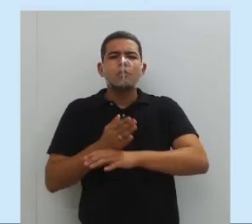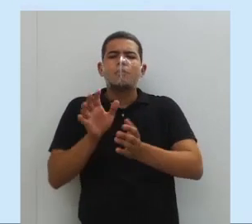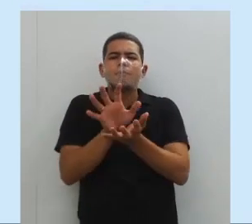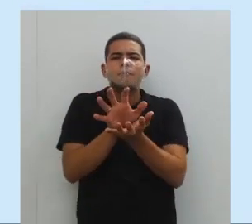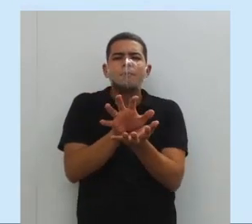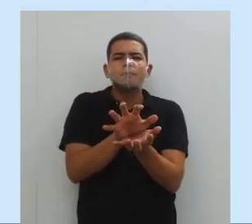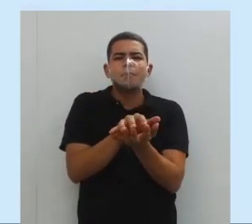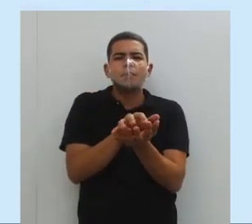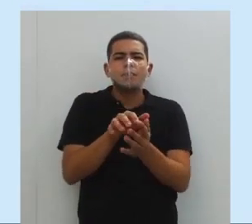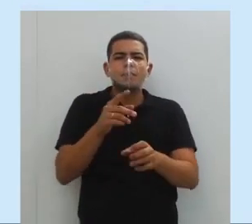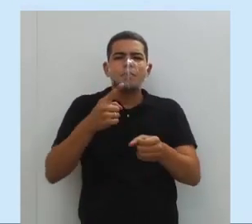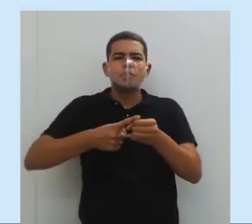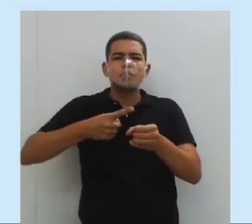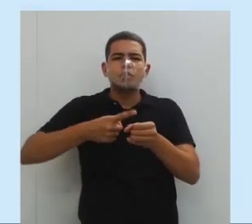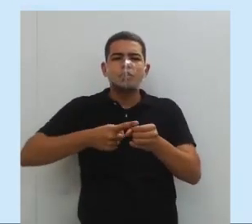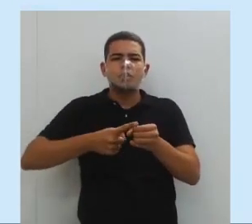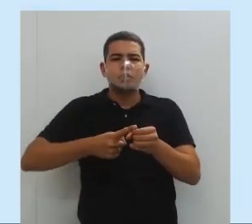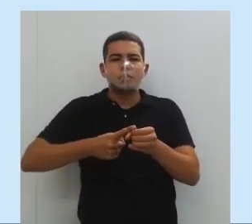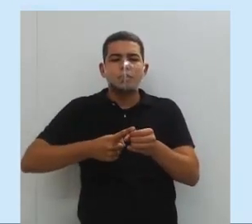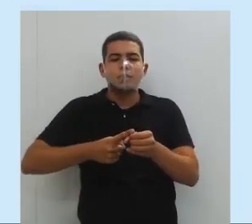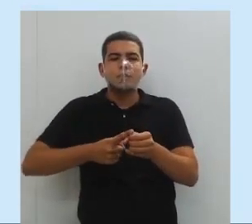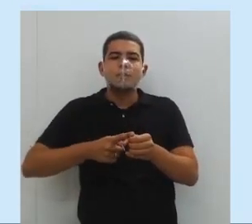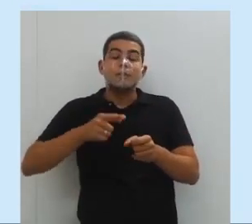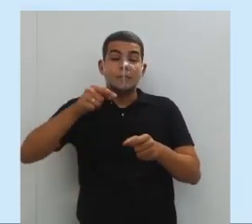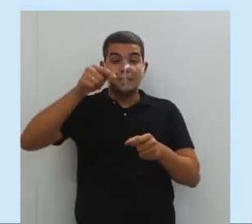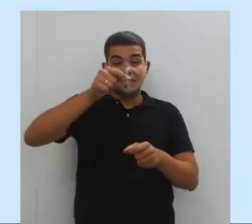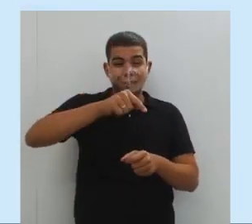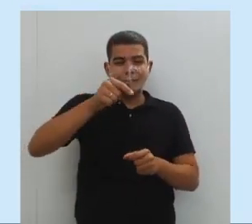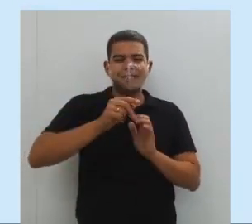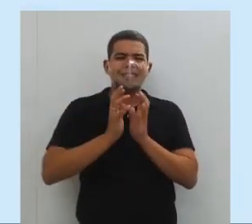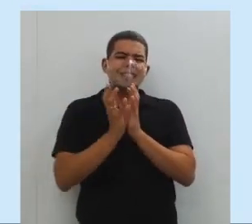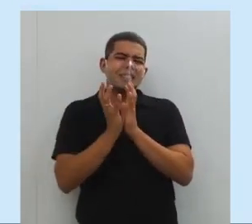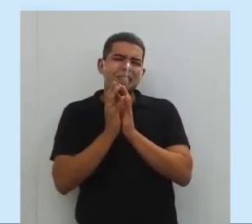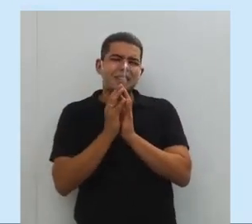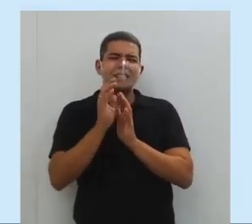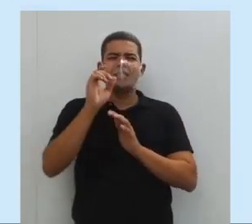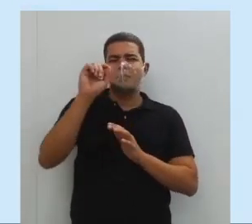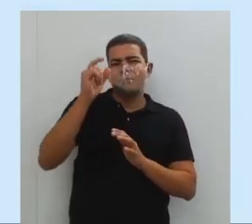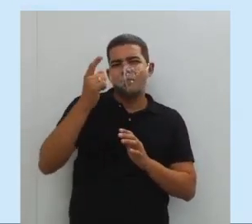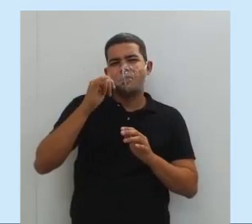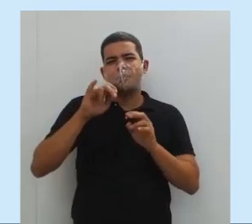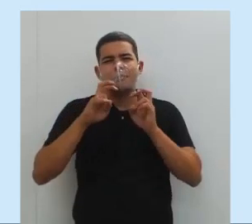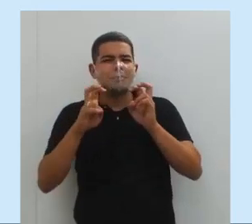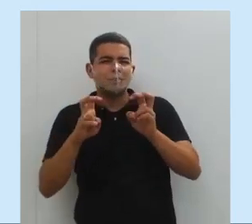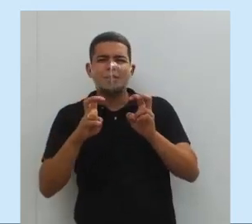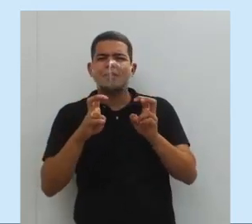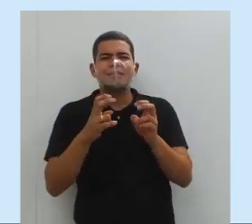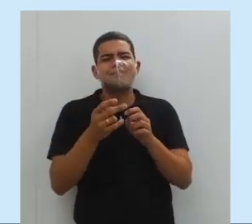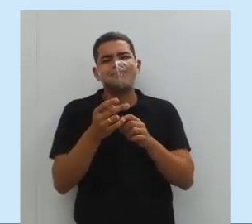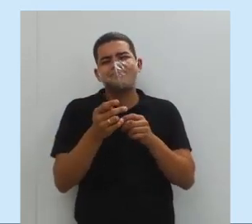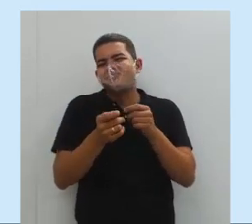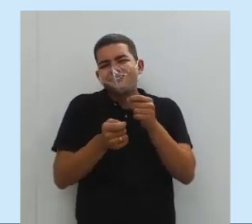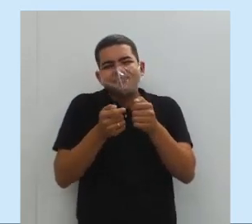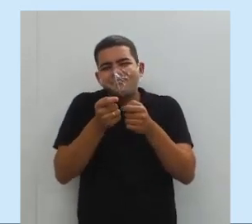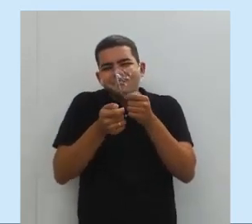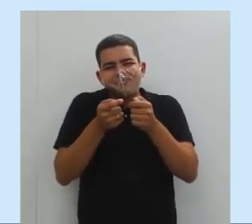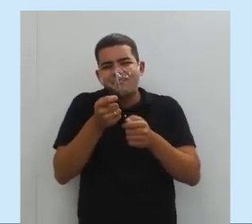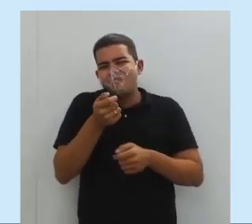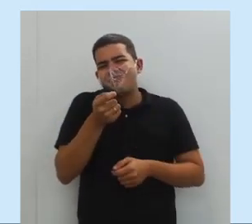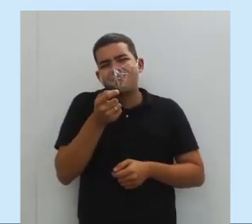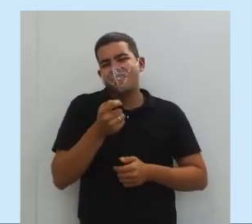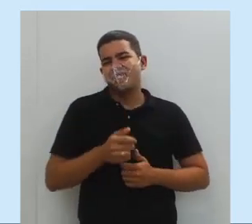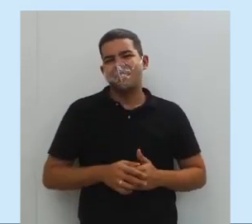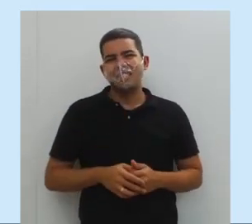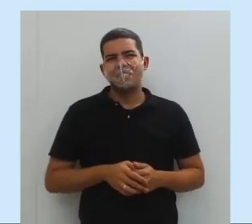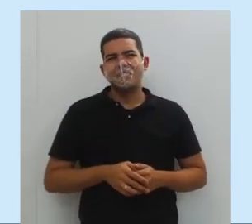de Pernambuco, né? Infelizmente, aqui na região metropolitana e capital, a gente perdeu um pouquinho desses